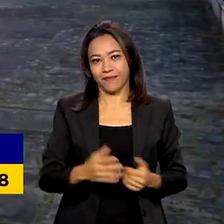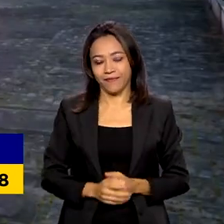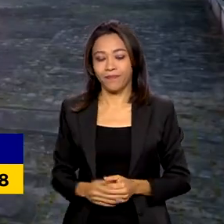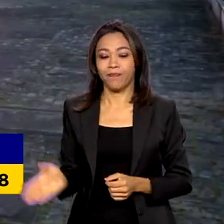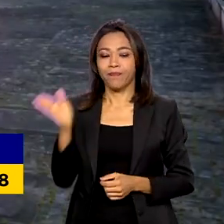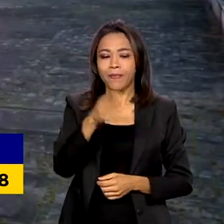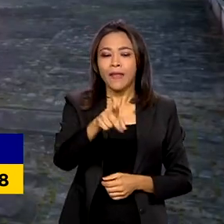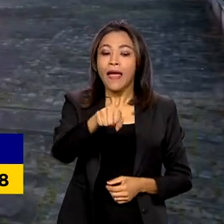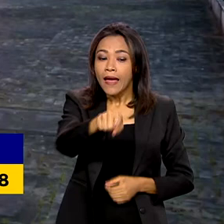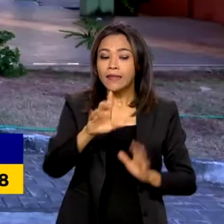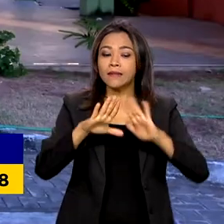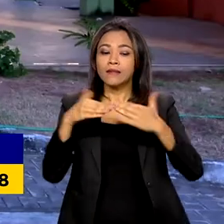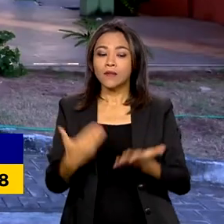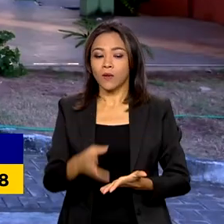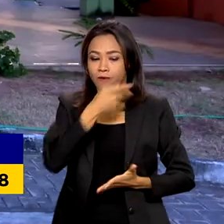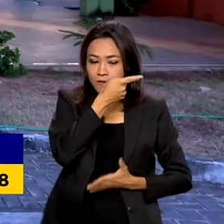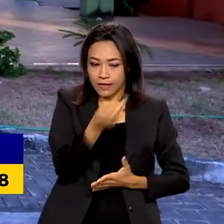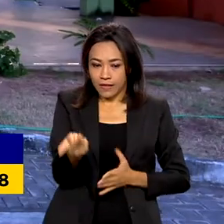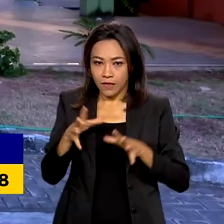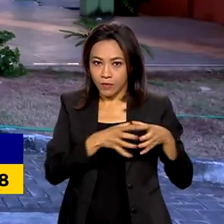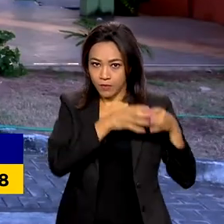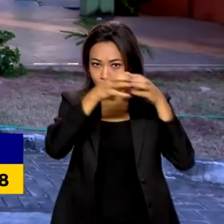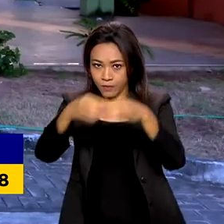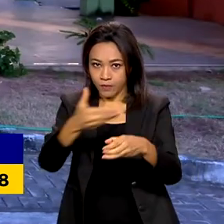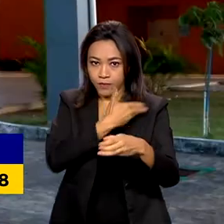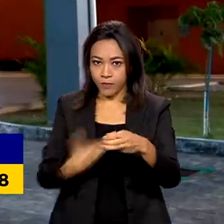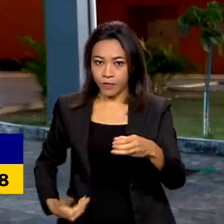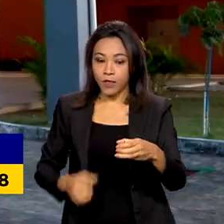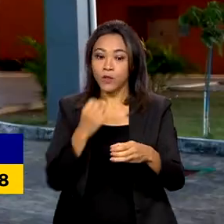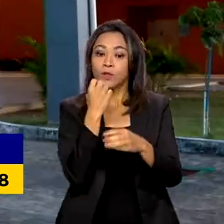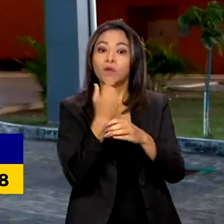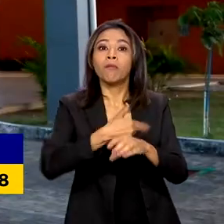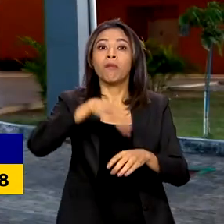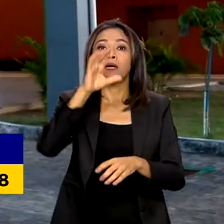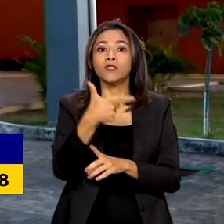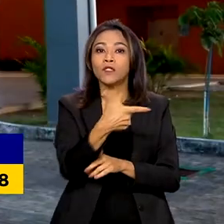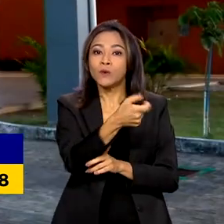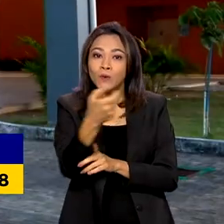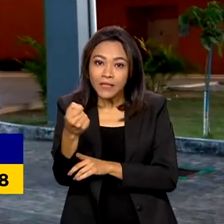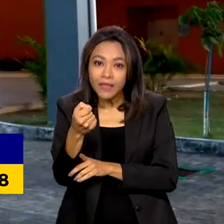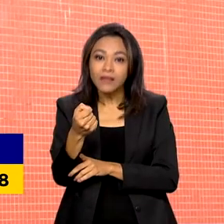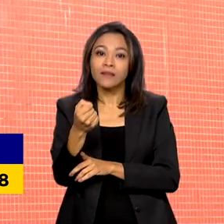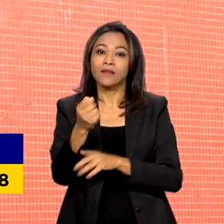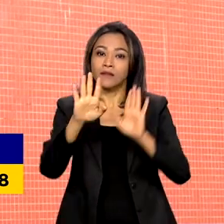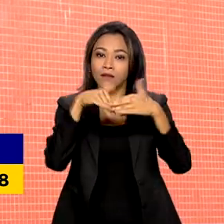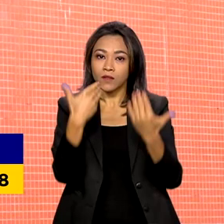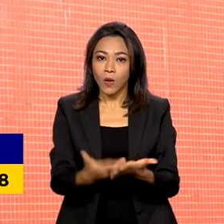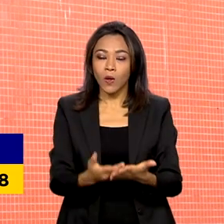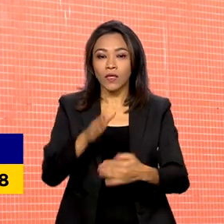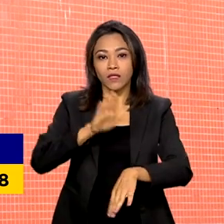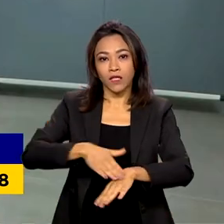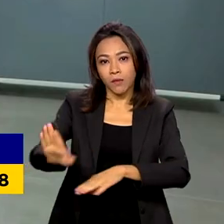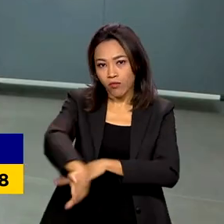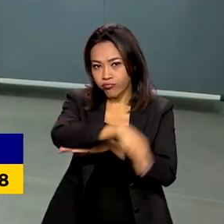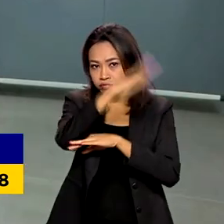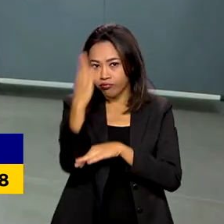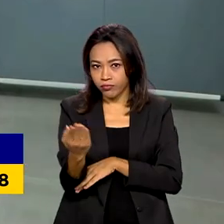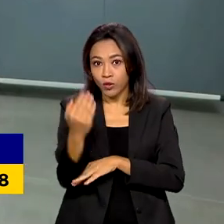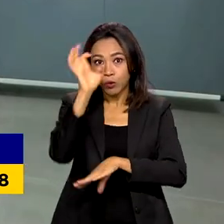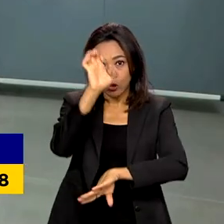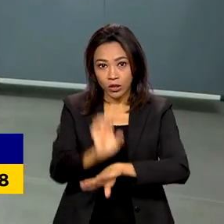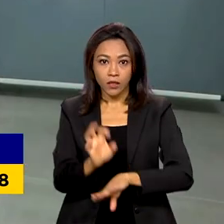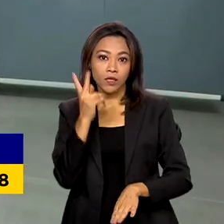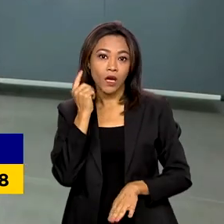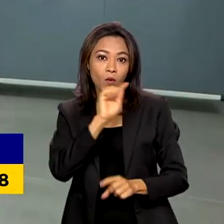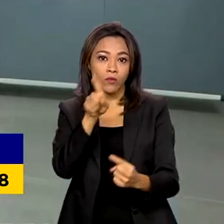escola visitada pela comitiva faz parte das mais de 200 instituições em tempo integral do estado do Ceará. O